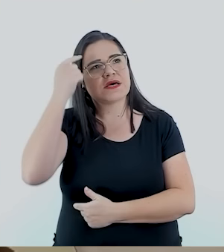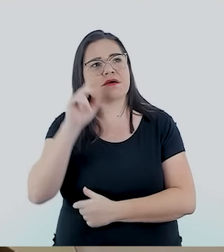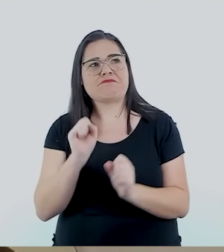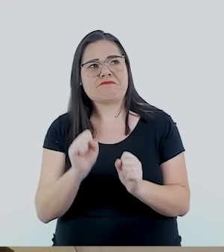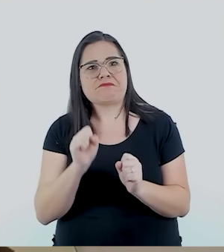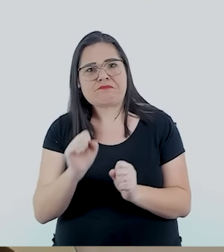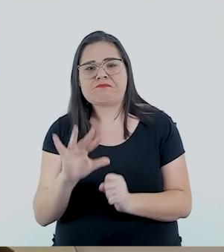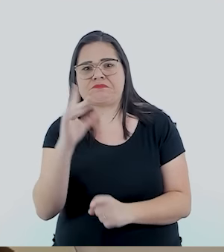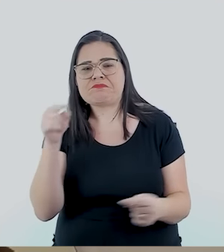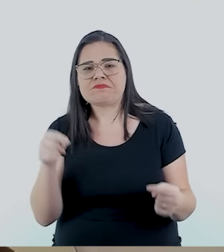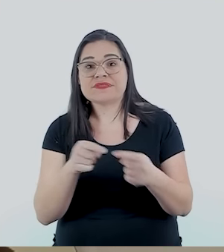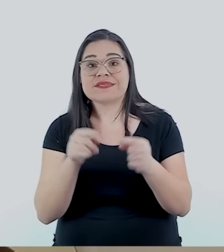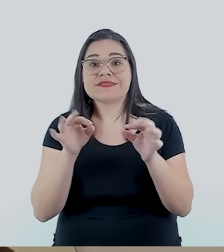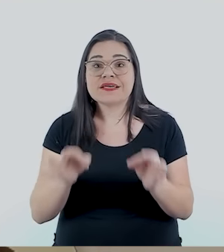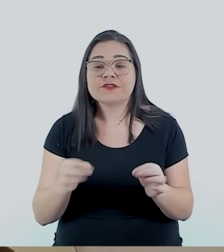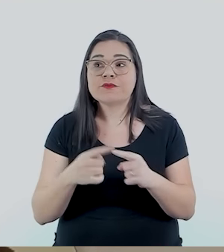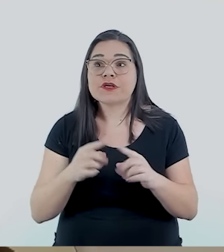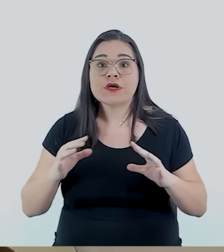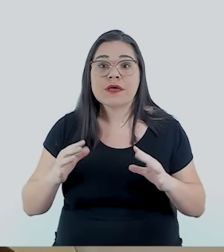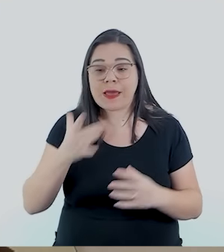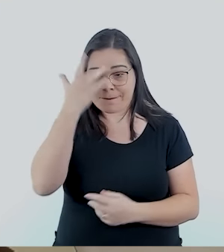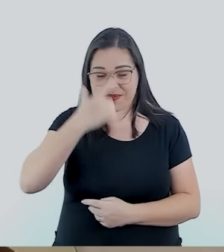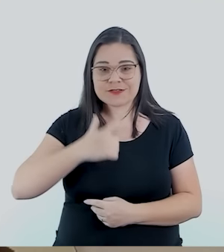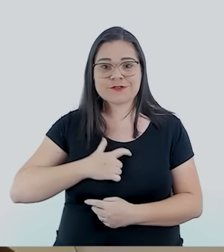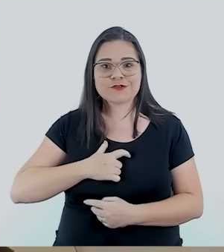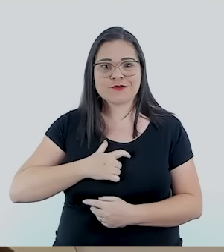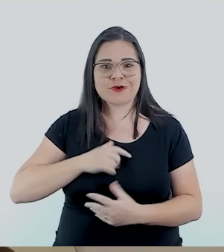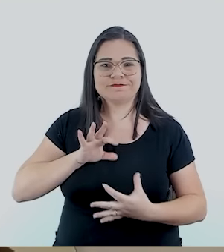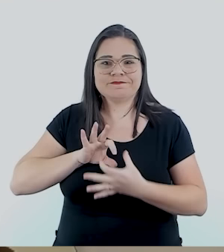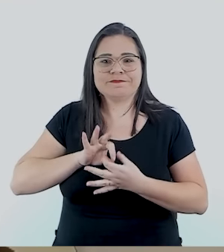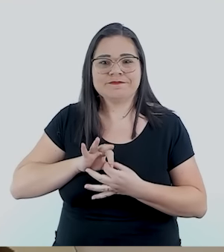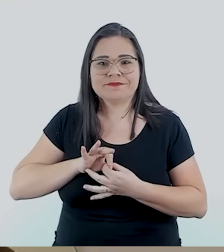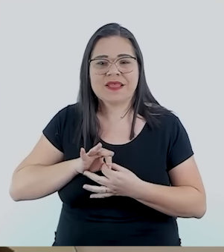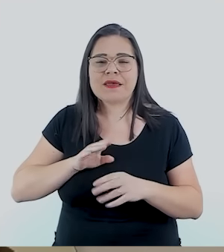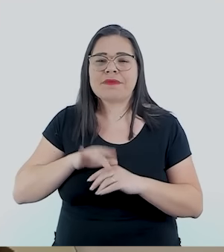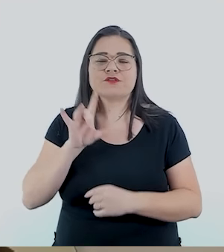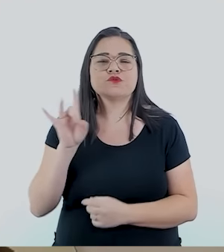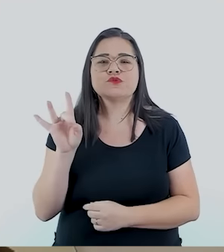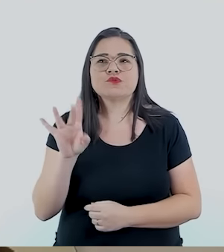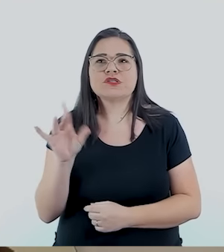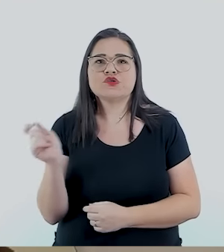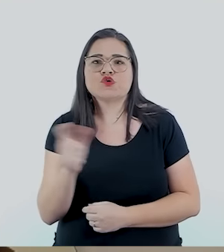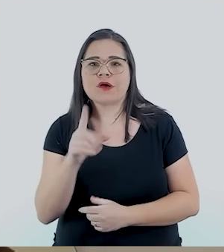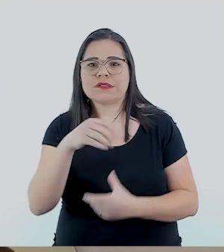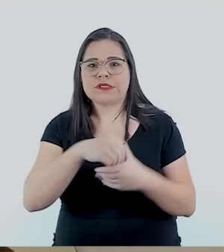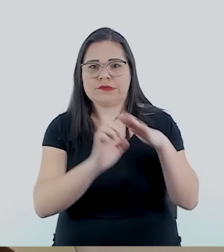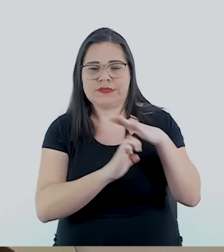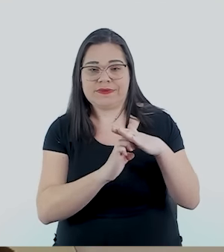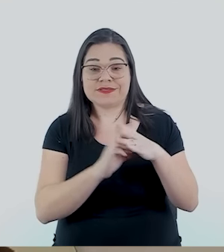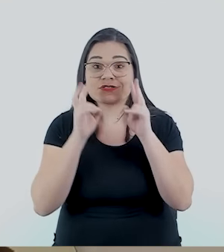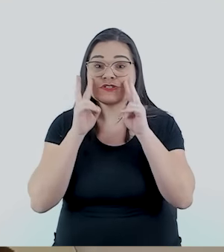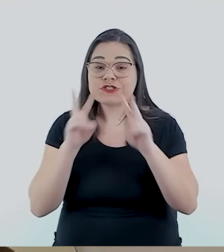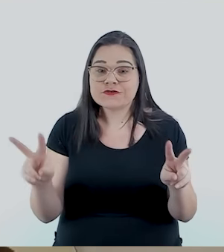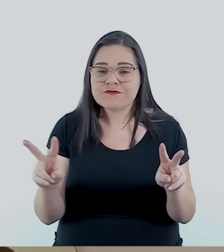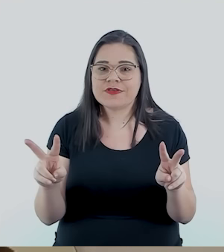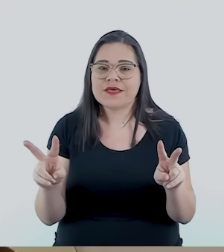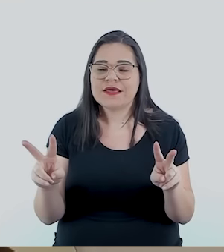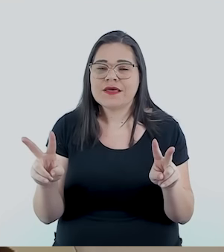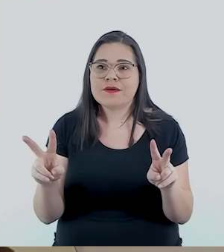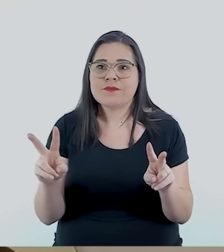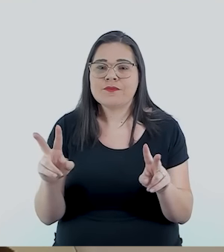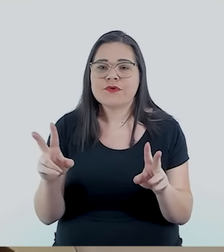eh essas Bandeiras elas são abraçadas pessoalmente mais do que de forma corporativa a gente vê isso pelos sponsors que a